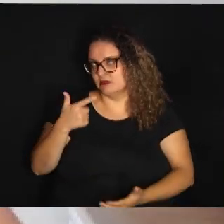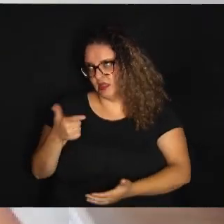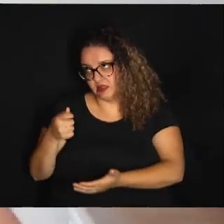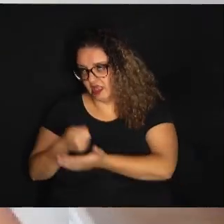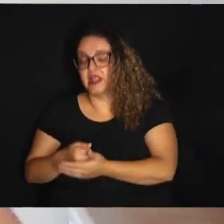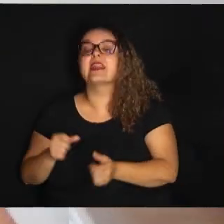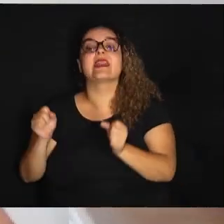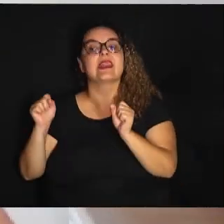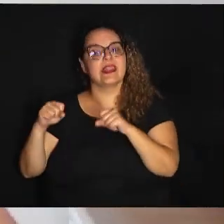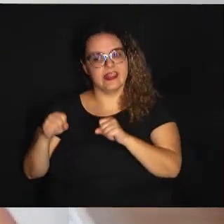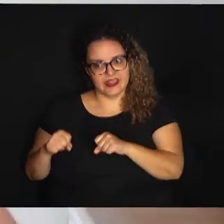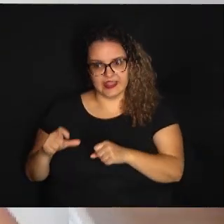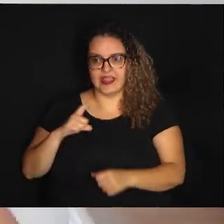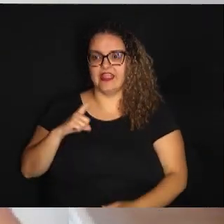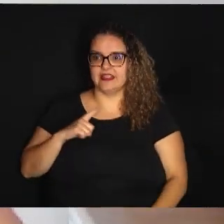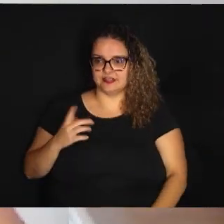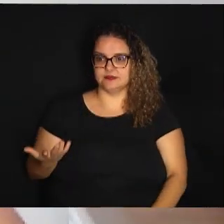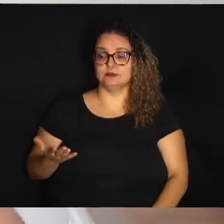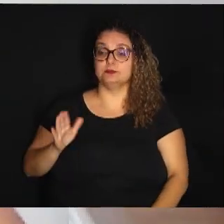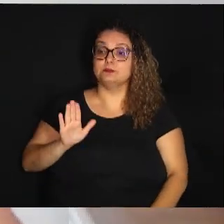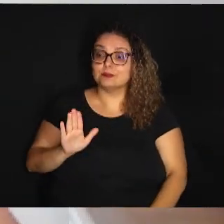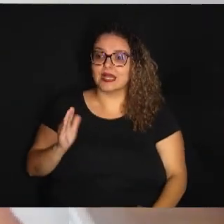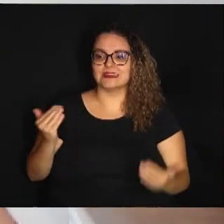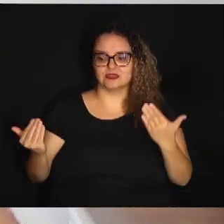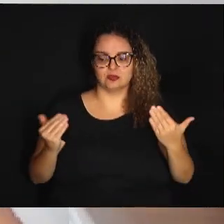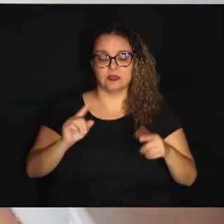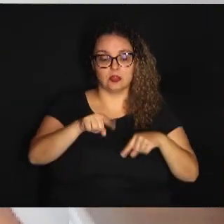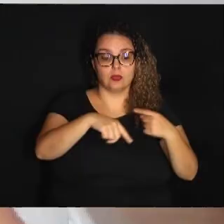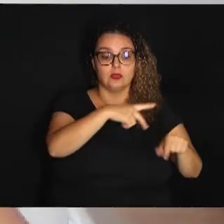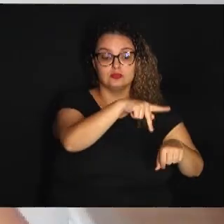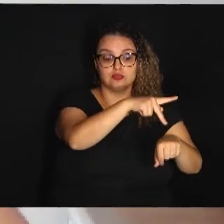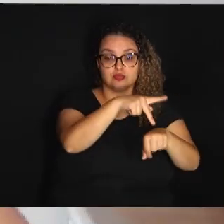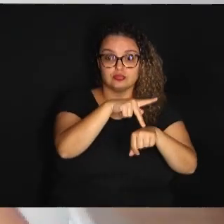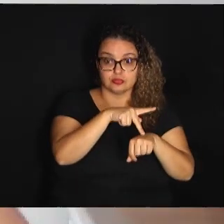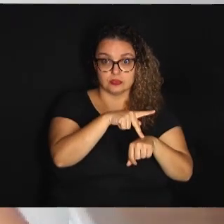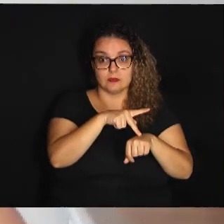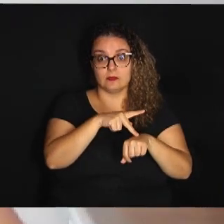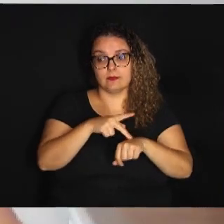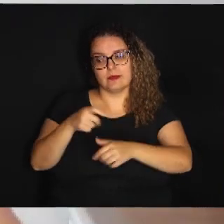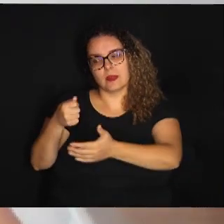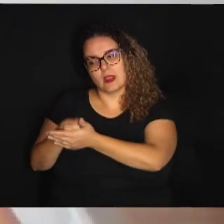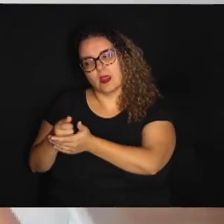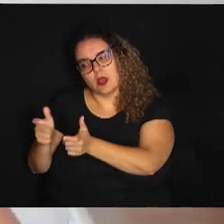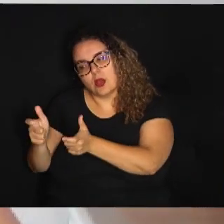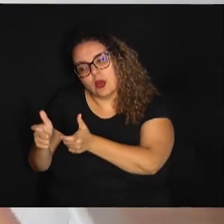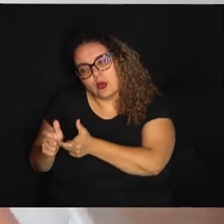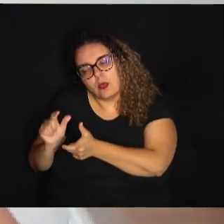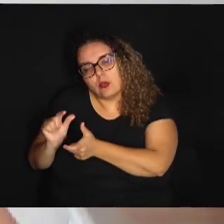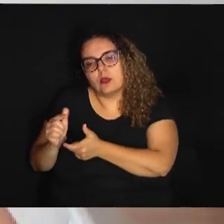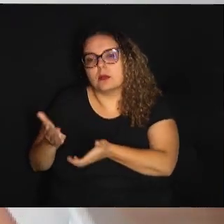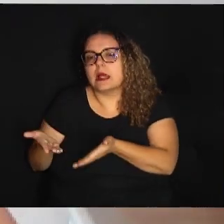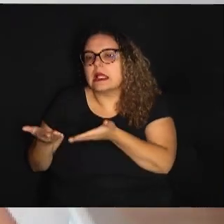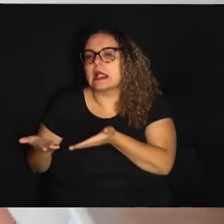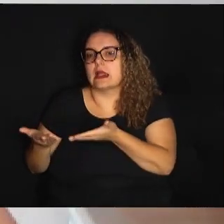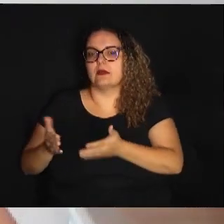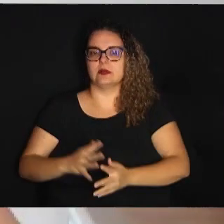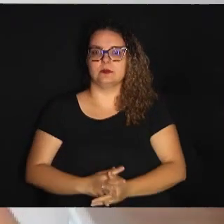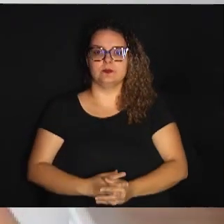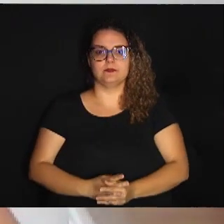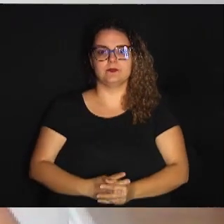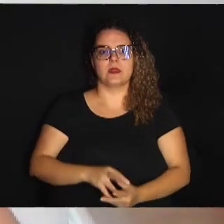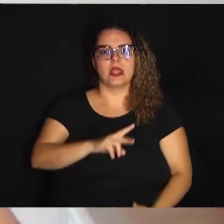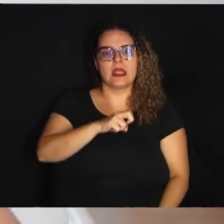não tenha essa obrigação, ele tem, mas comparado a outros países, a obrigação é um pouquinho menor